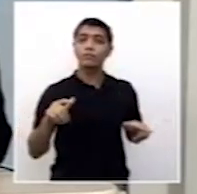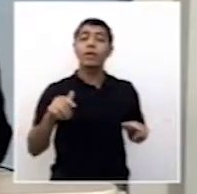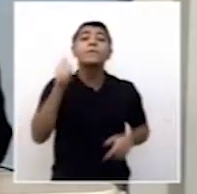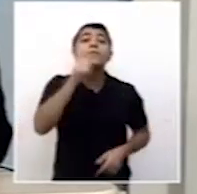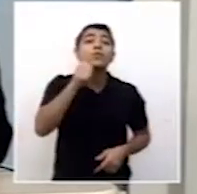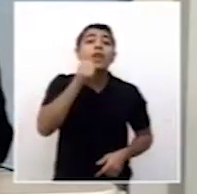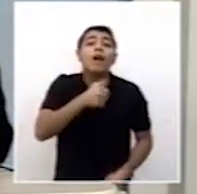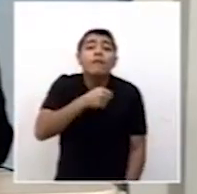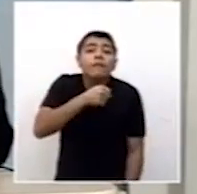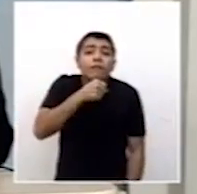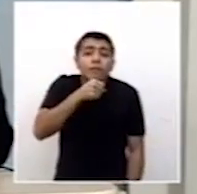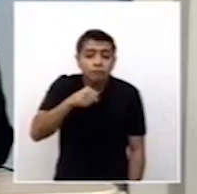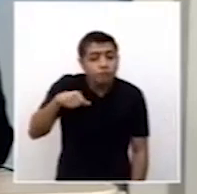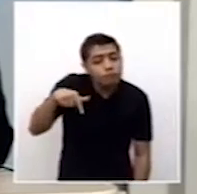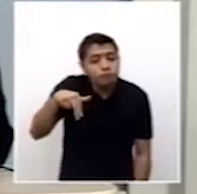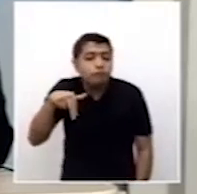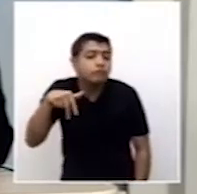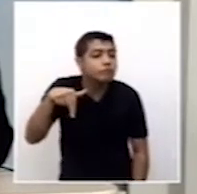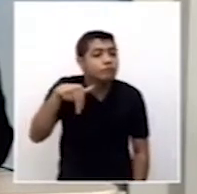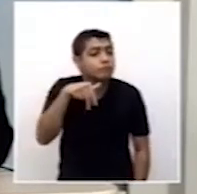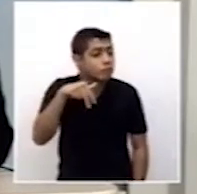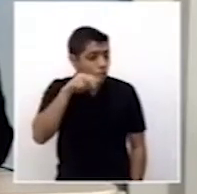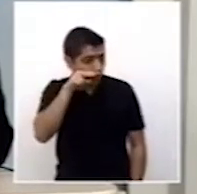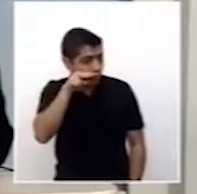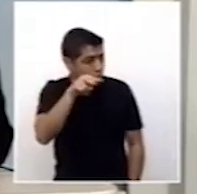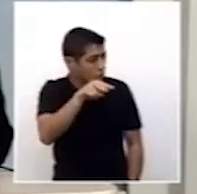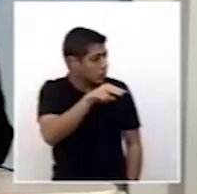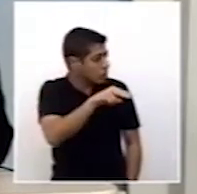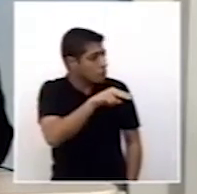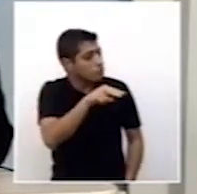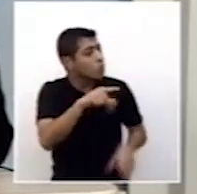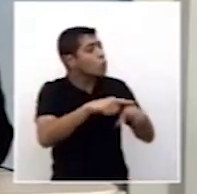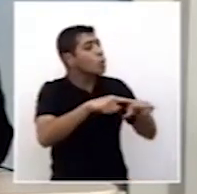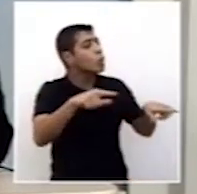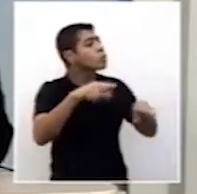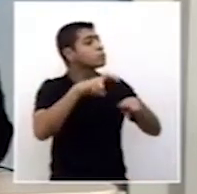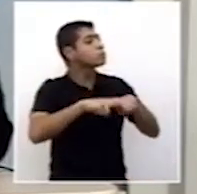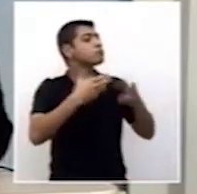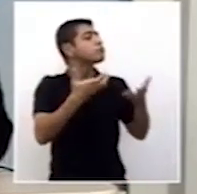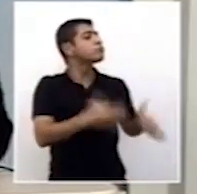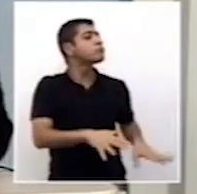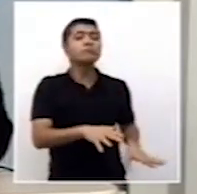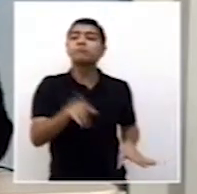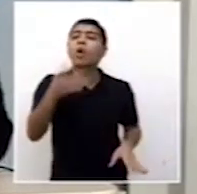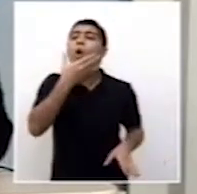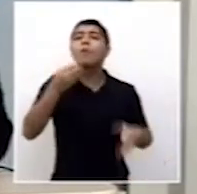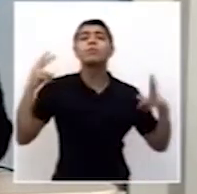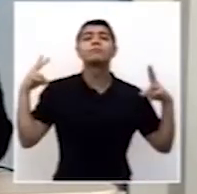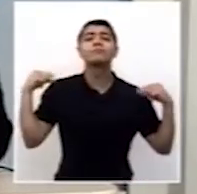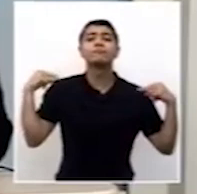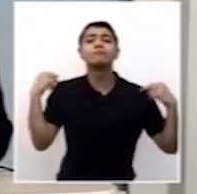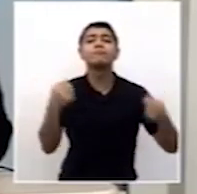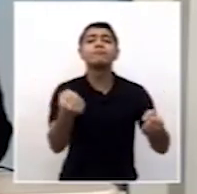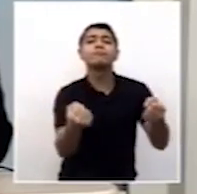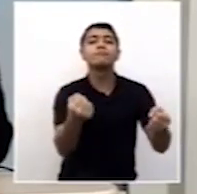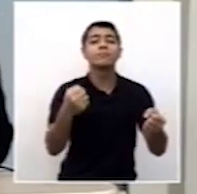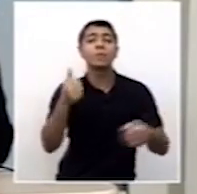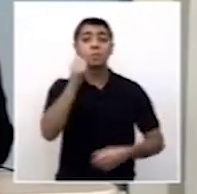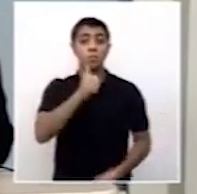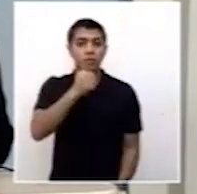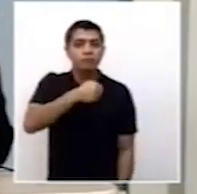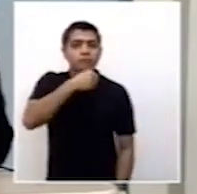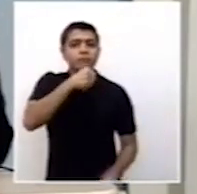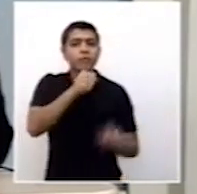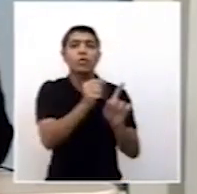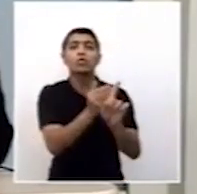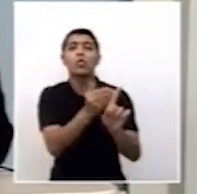pé. Quem não conhece aquela figura, acha estranho. Olha para ela, mas o que essa senhora quer? E a senhora